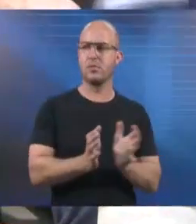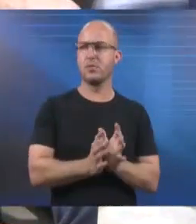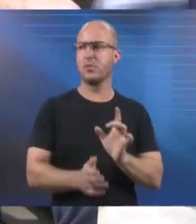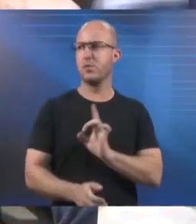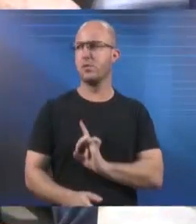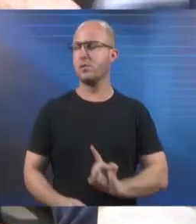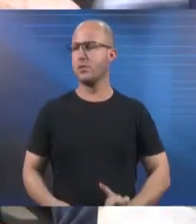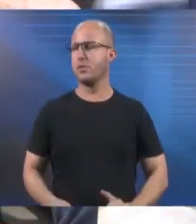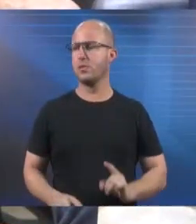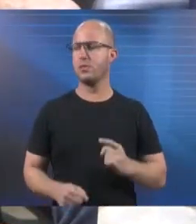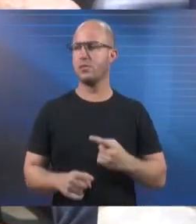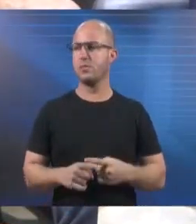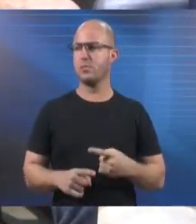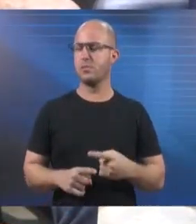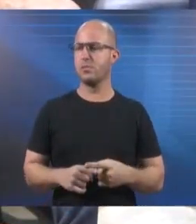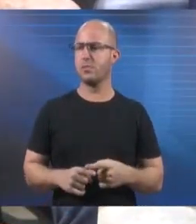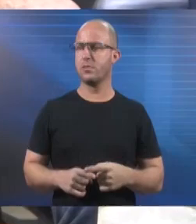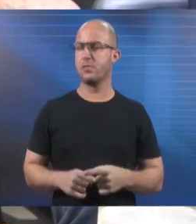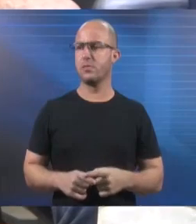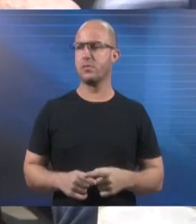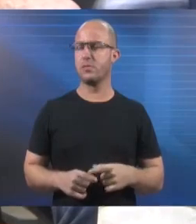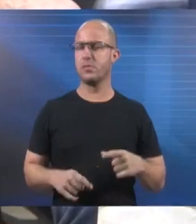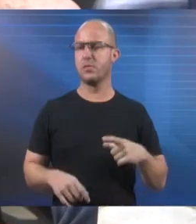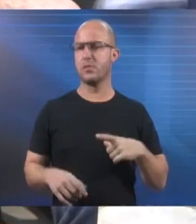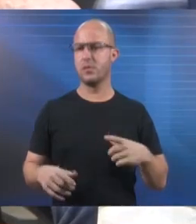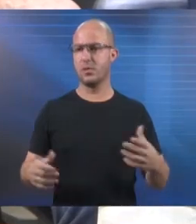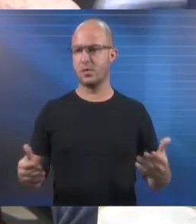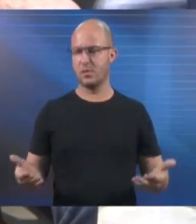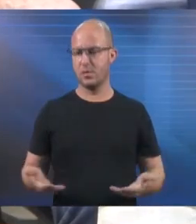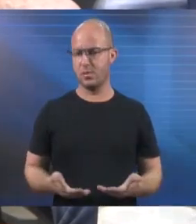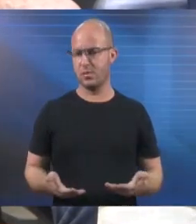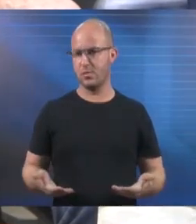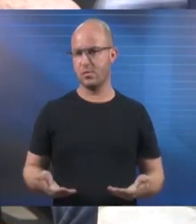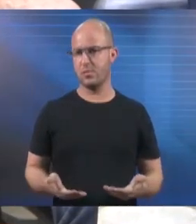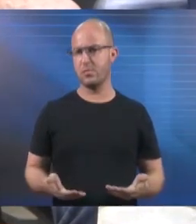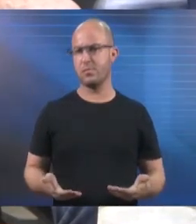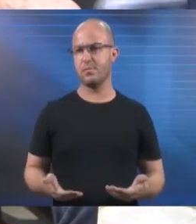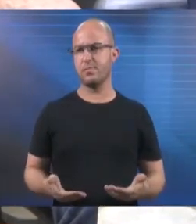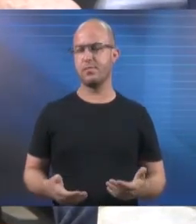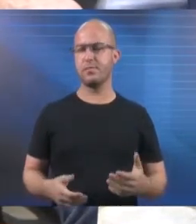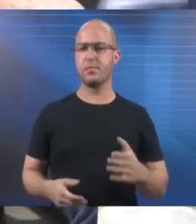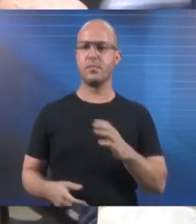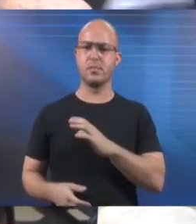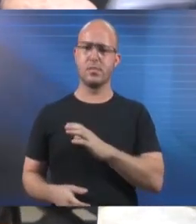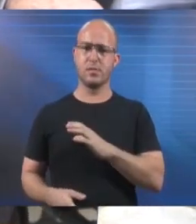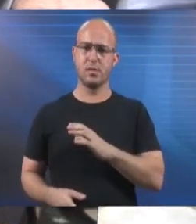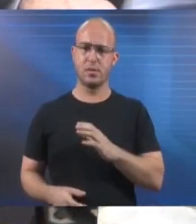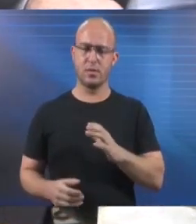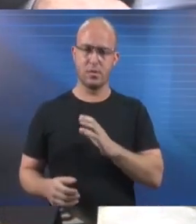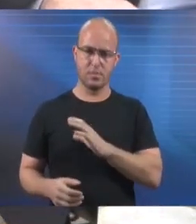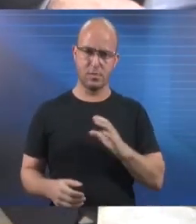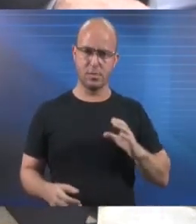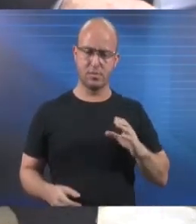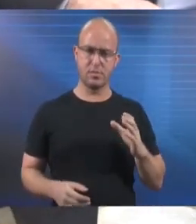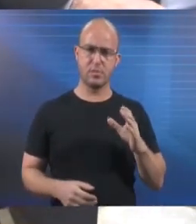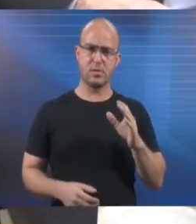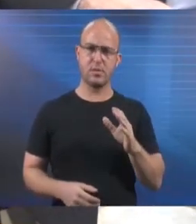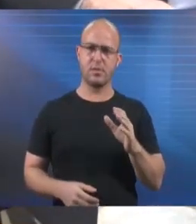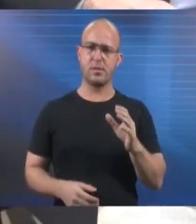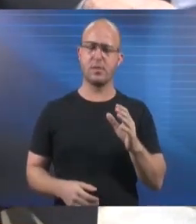deputados porque nós estávamos até agora na comissão de Finanças e fiscalização votando a